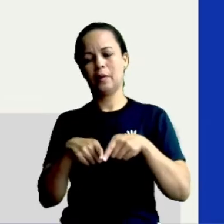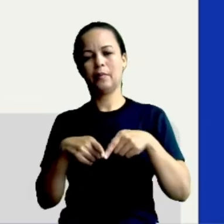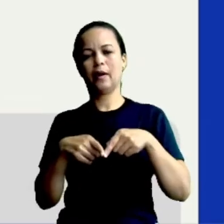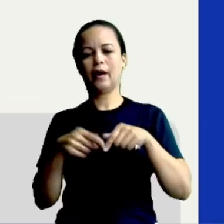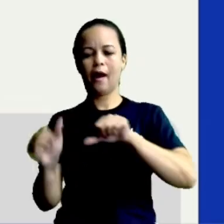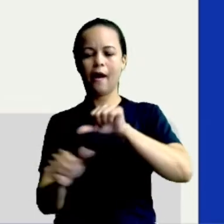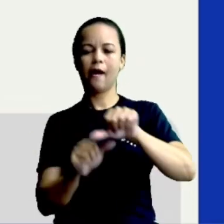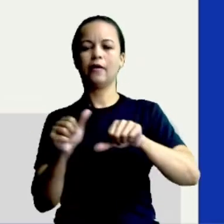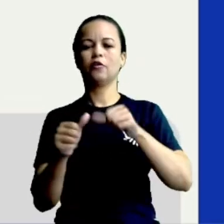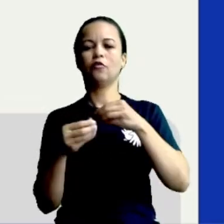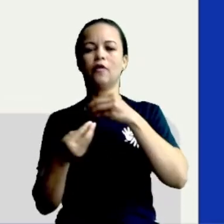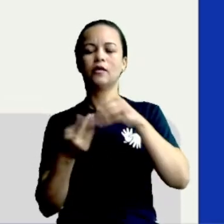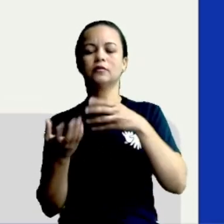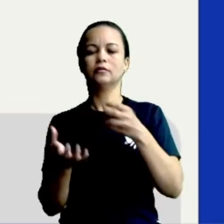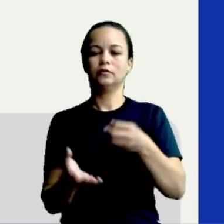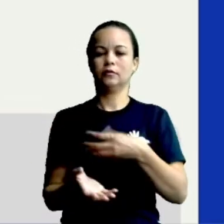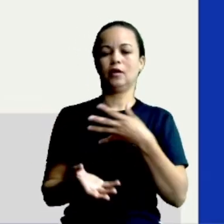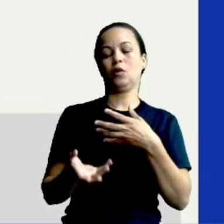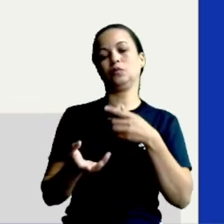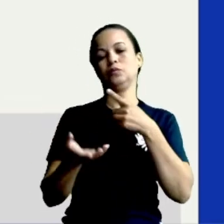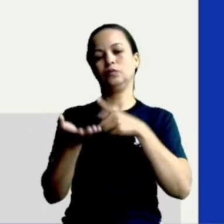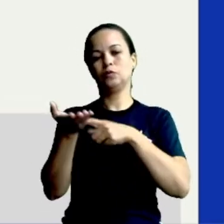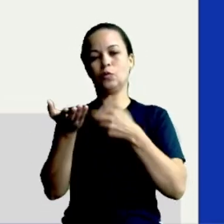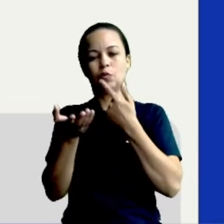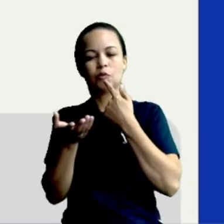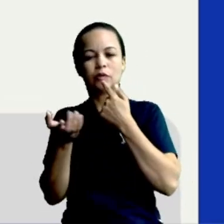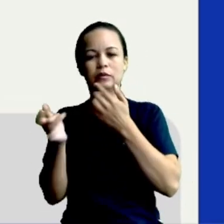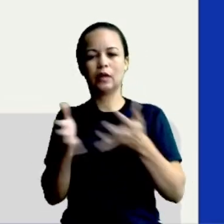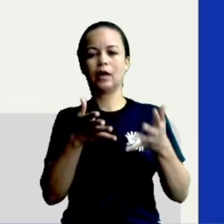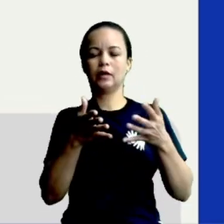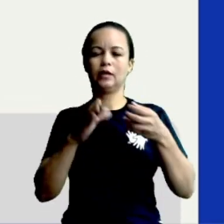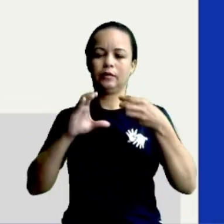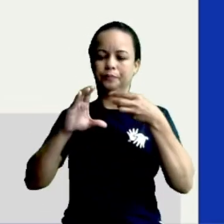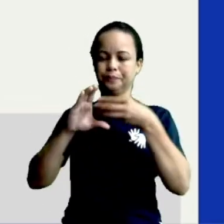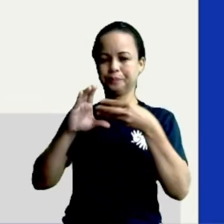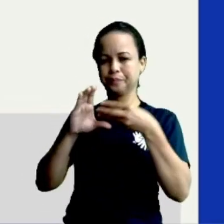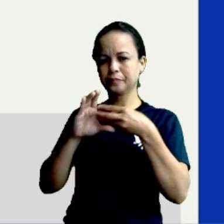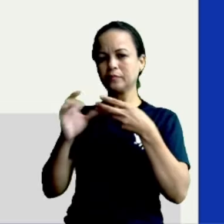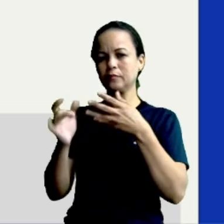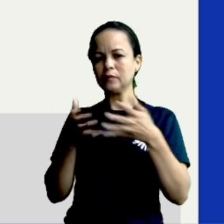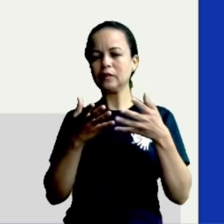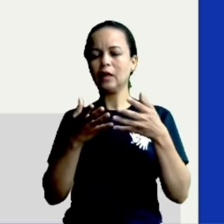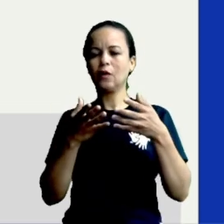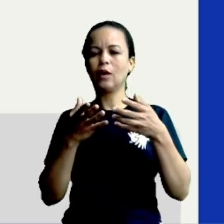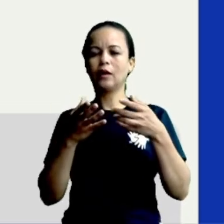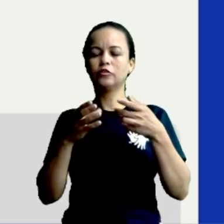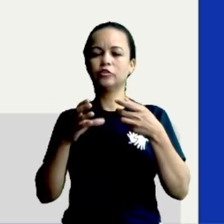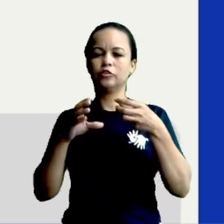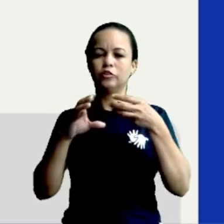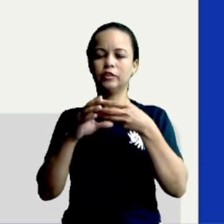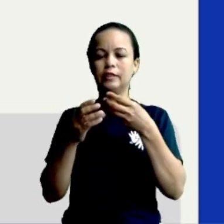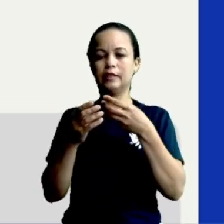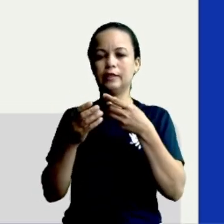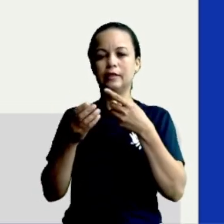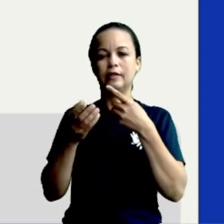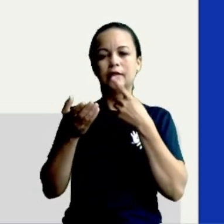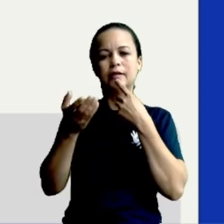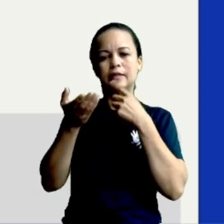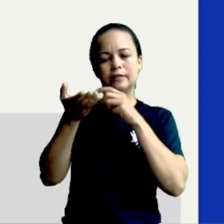do sangue, para diminuir a viscosidade de células de sangue